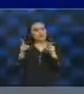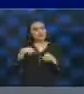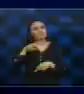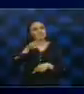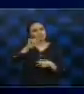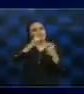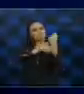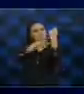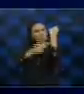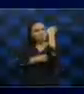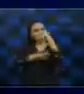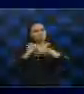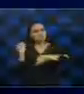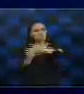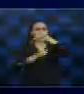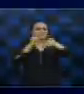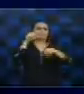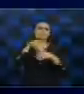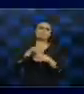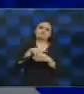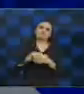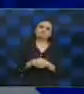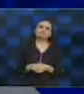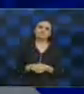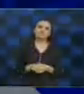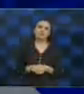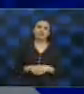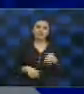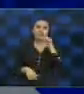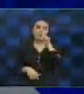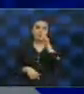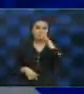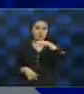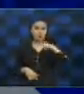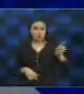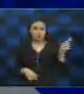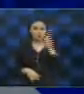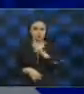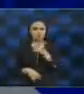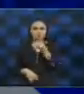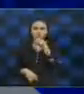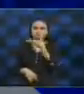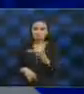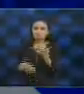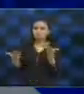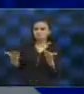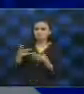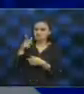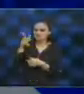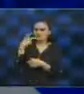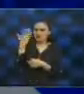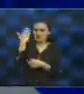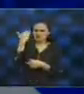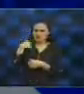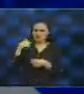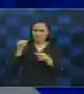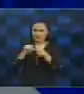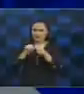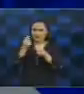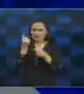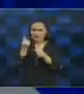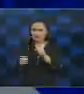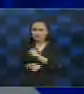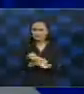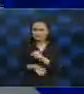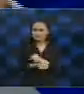até o final manter a réplica, serenidade. Réplica, um minuto. Muito bem. O candidato me acusou de fazer caixa 2 na campanha, de usar um